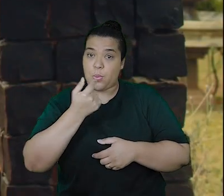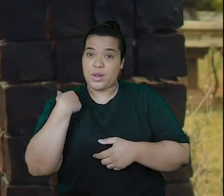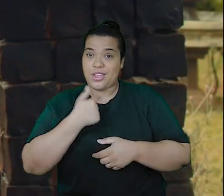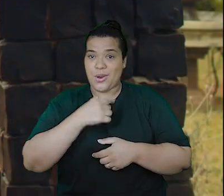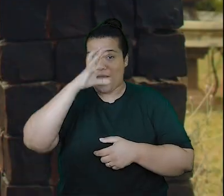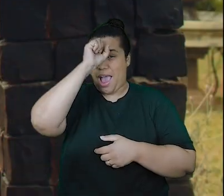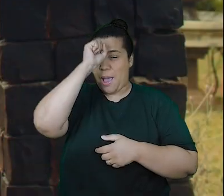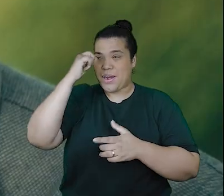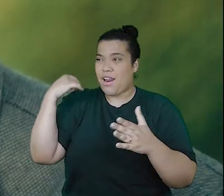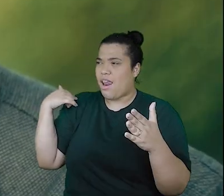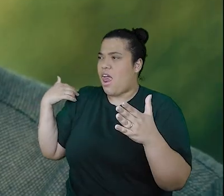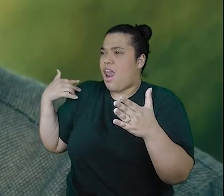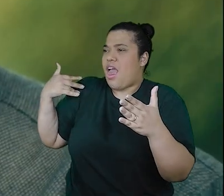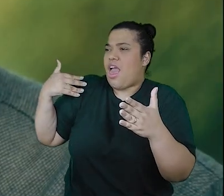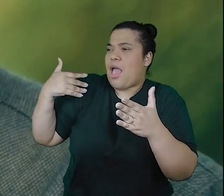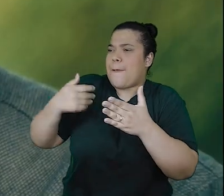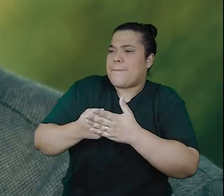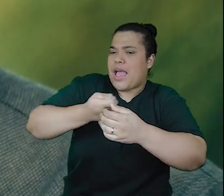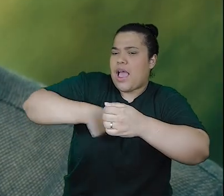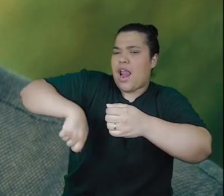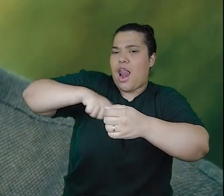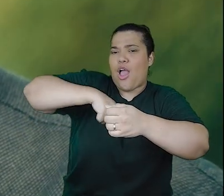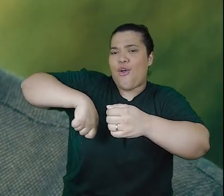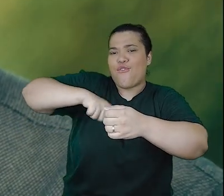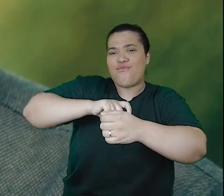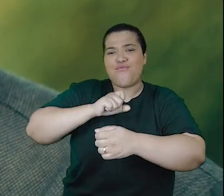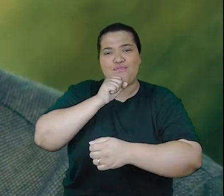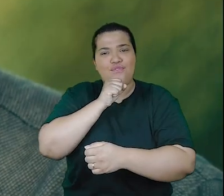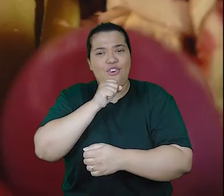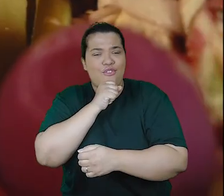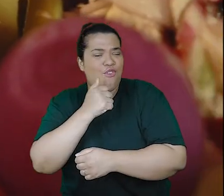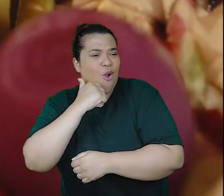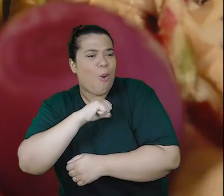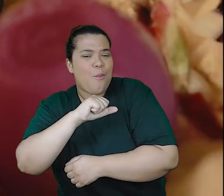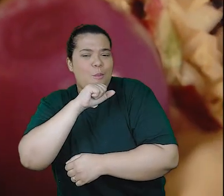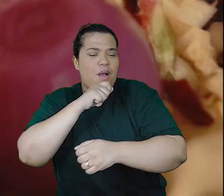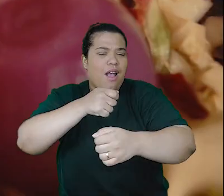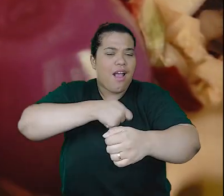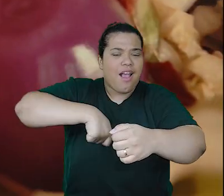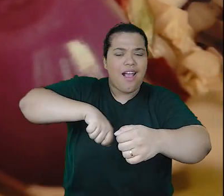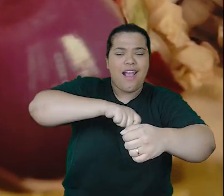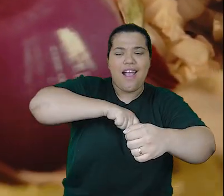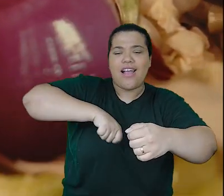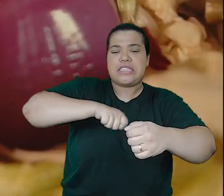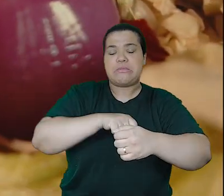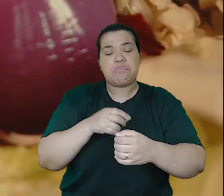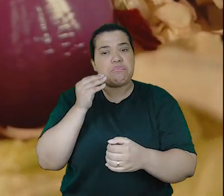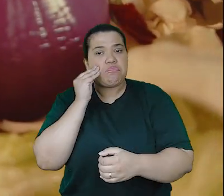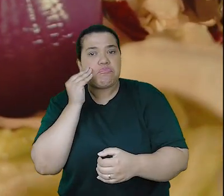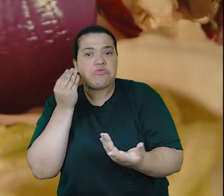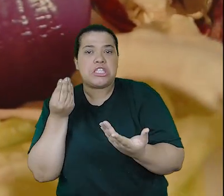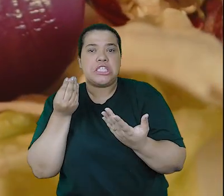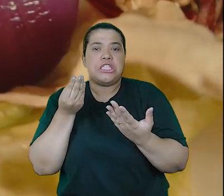aprendeu lá desde o berço, feita pelas mãos da nona, pelas mãos da mãe, que mesmo que não seja